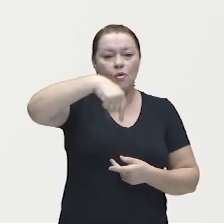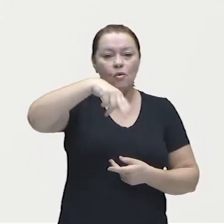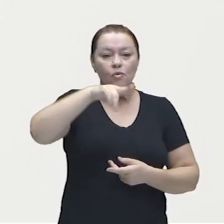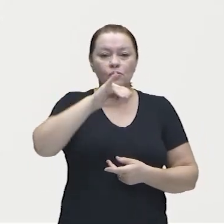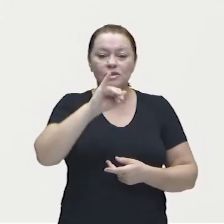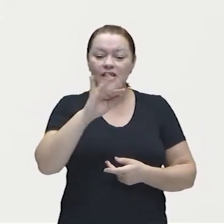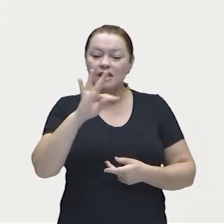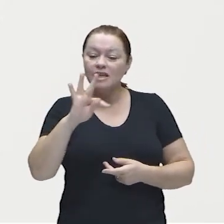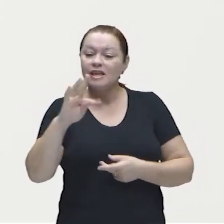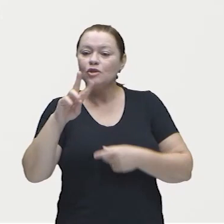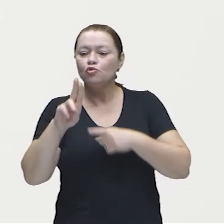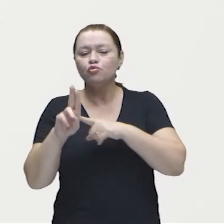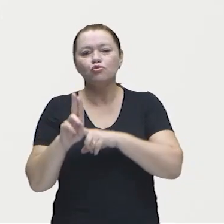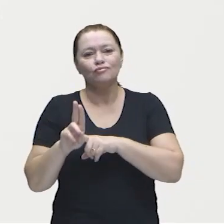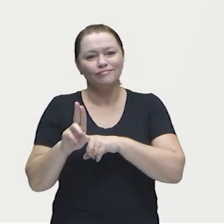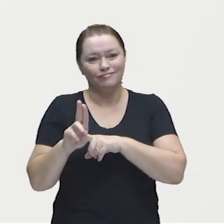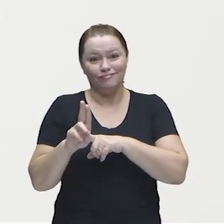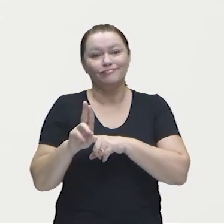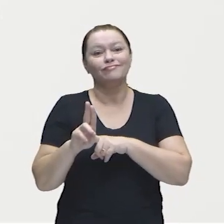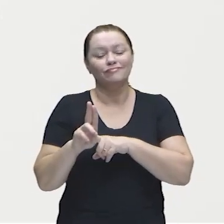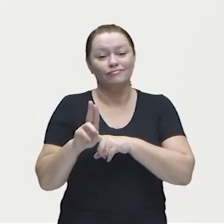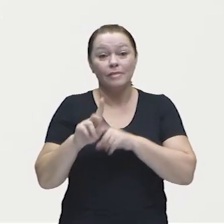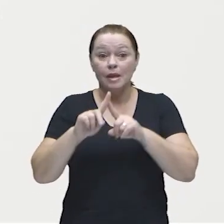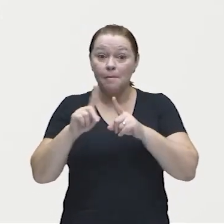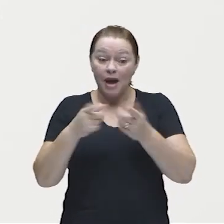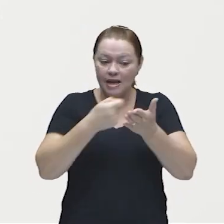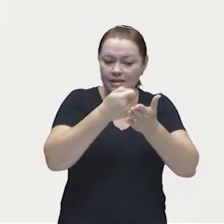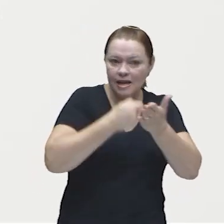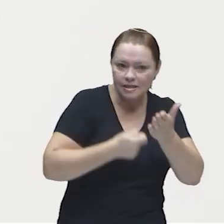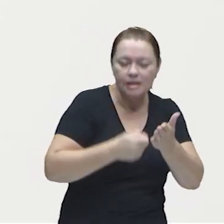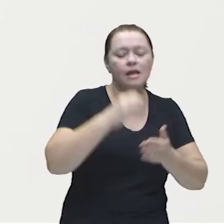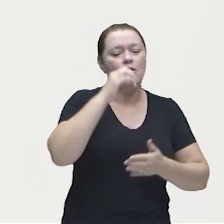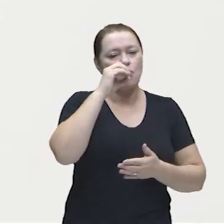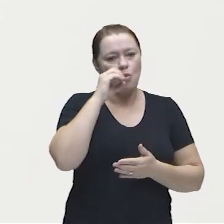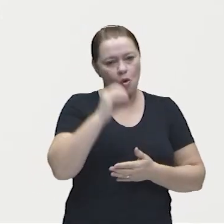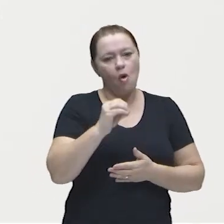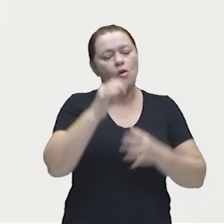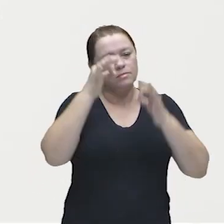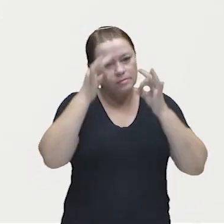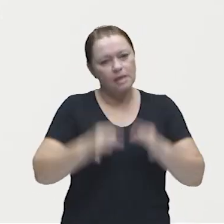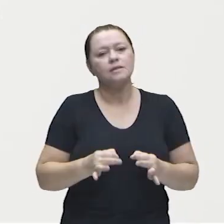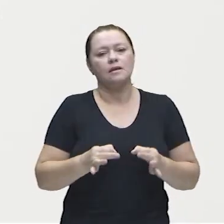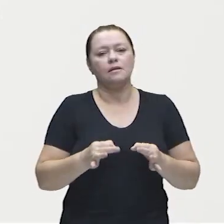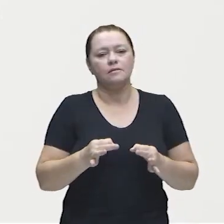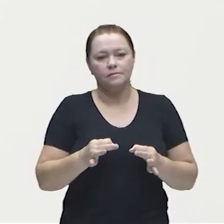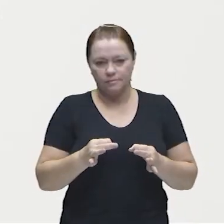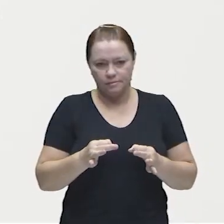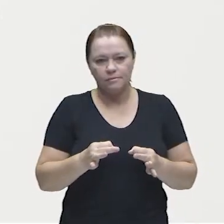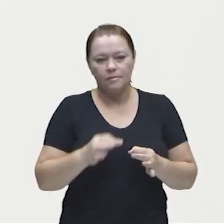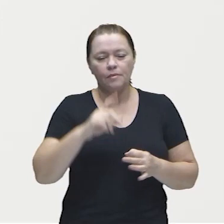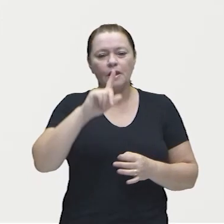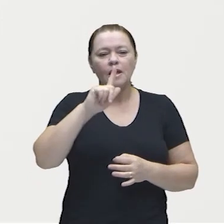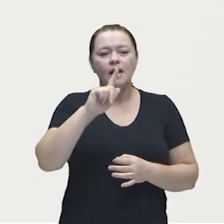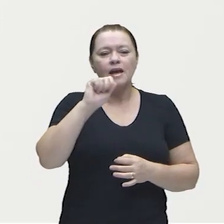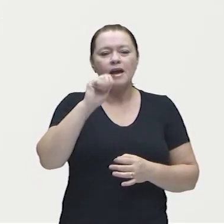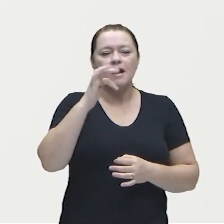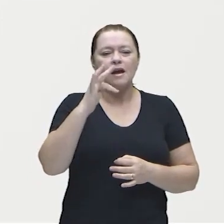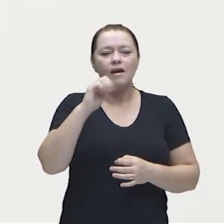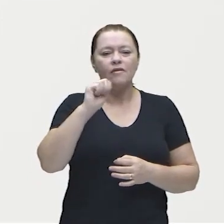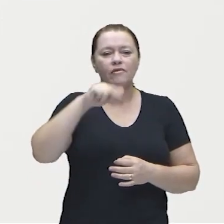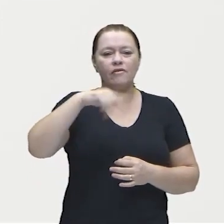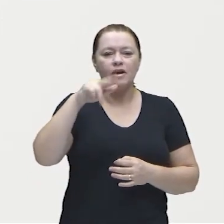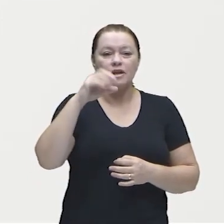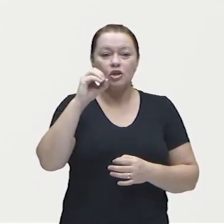Nós falamos mosquito, mas é escrito com O e tem som de U. Gafanhoto, que